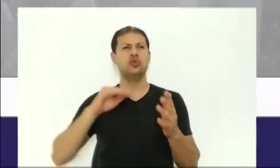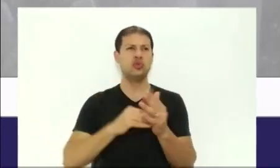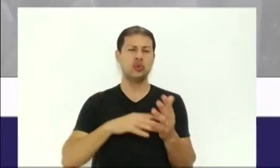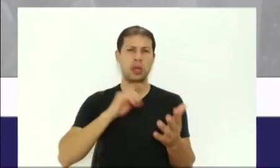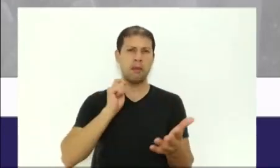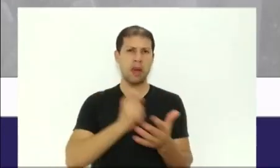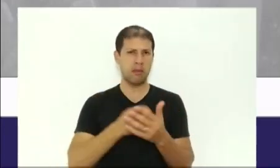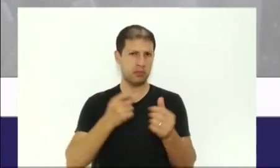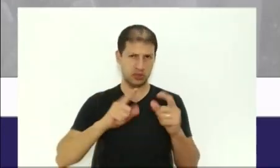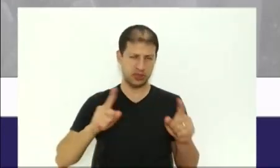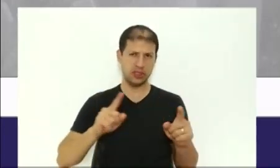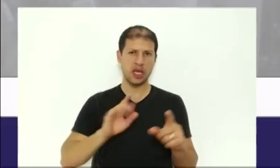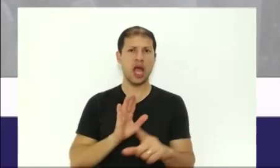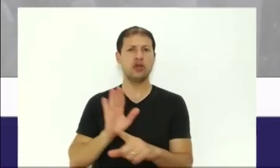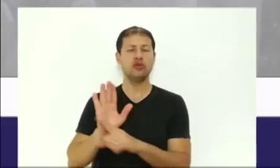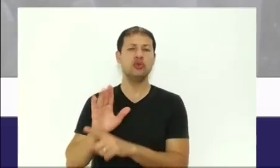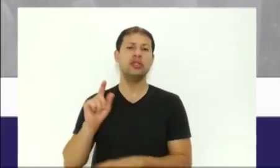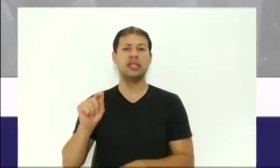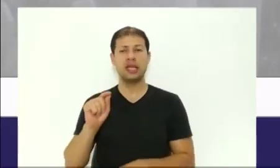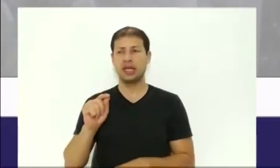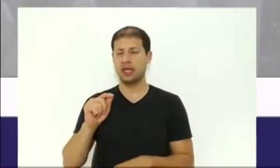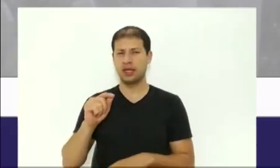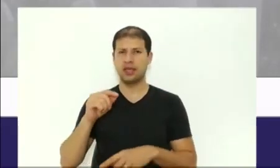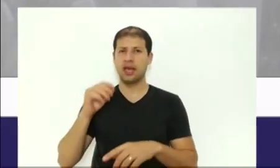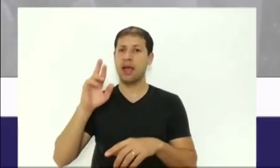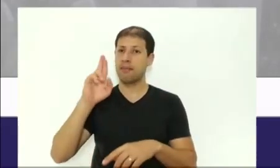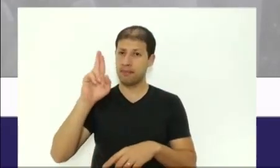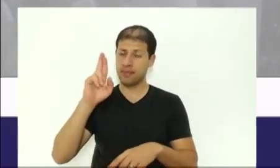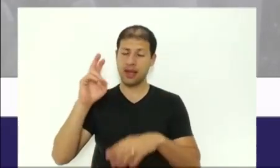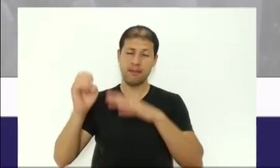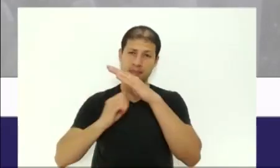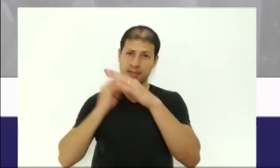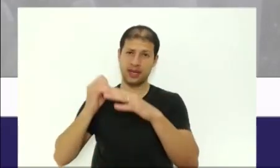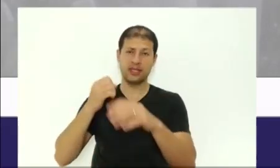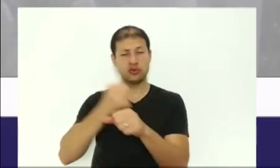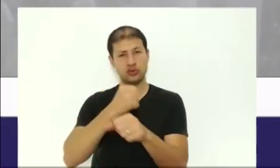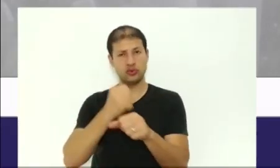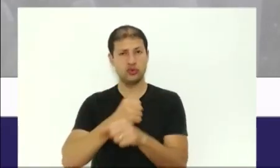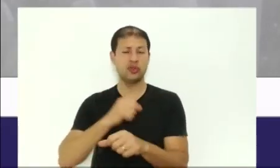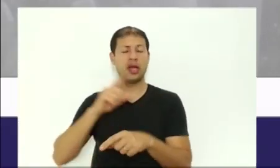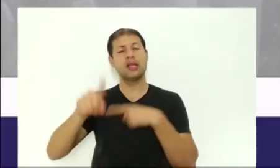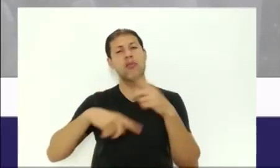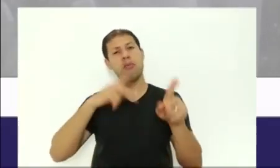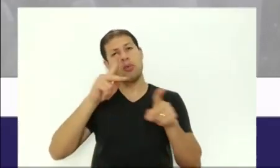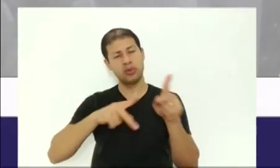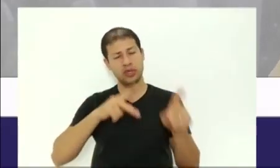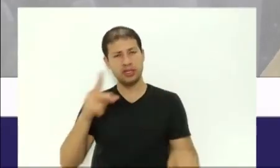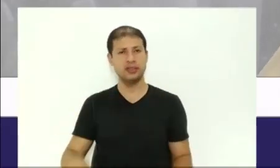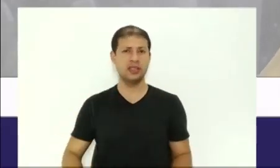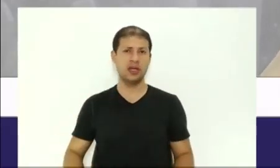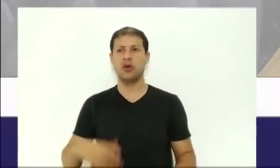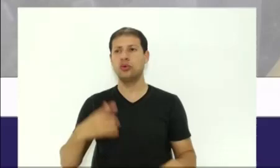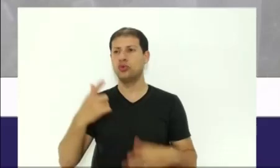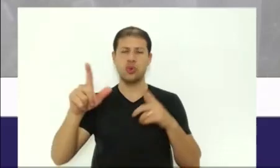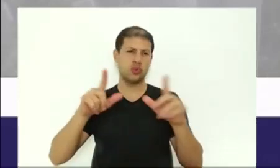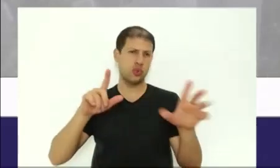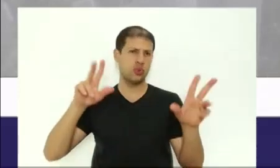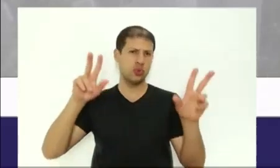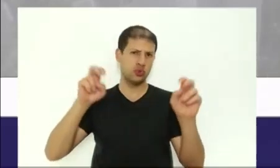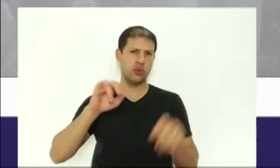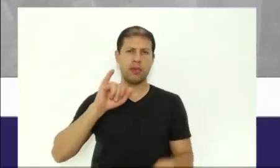beneficiam o empreendedor, né? E aí depois a população nas outras questões como o